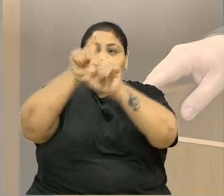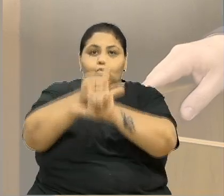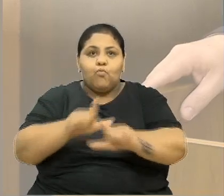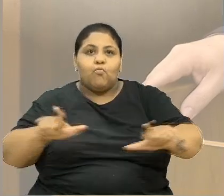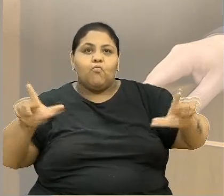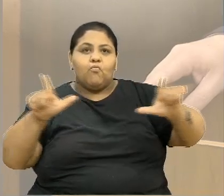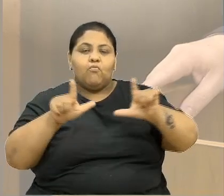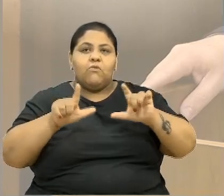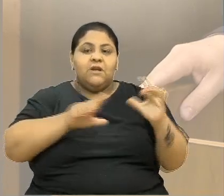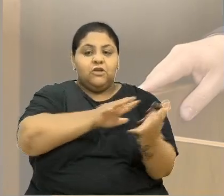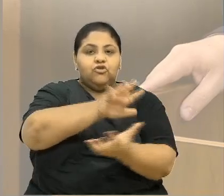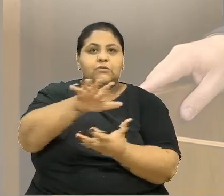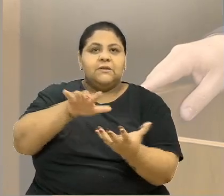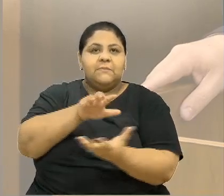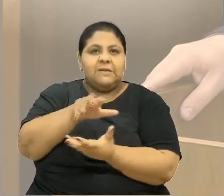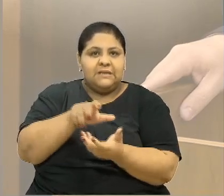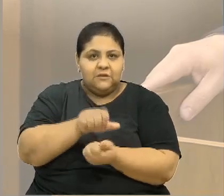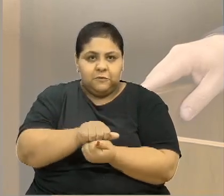e sustentabilidade.